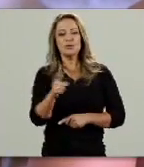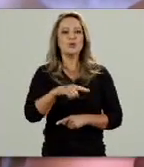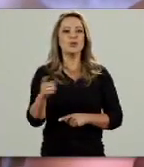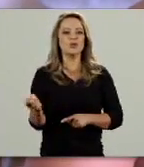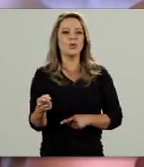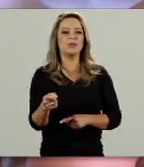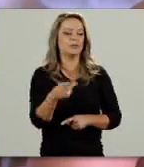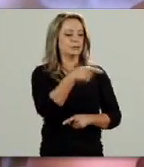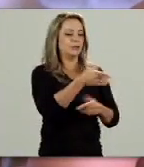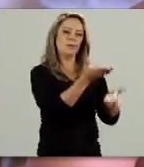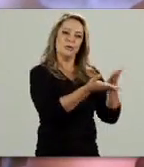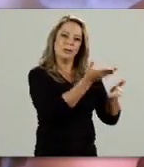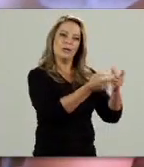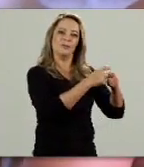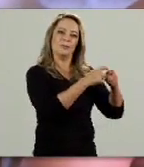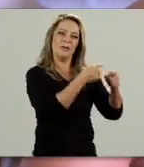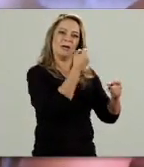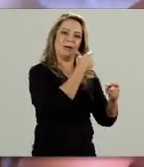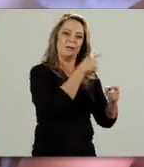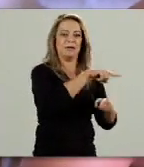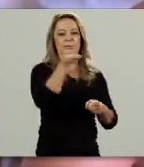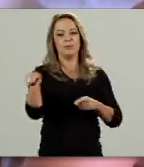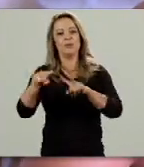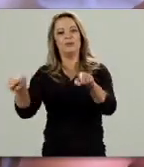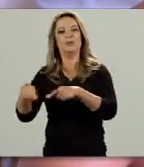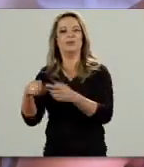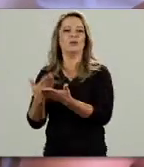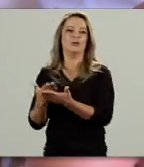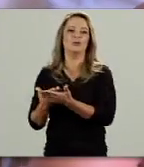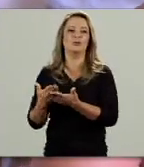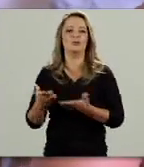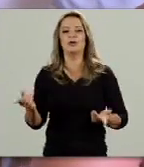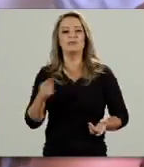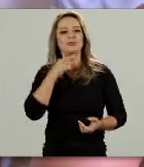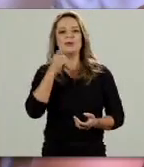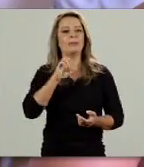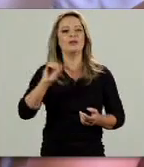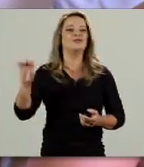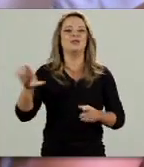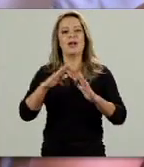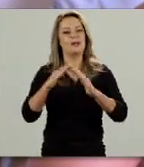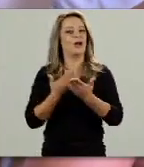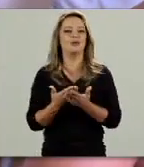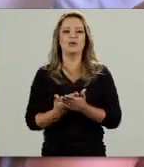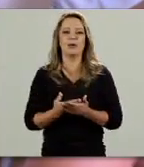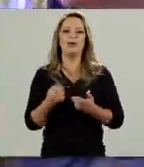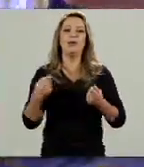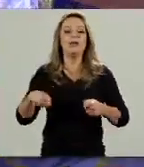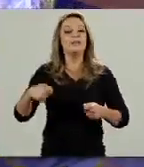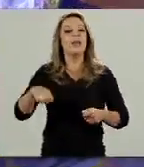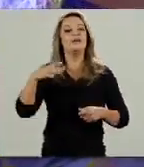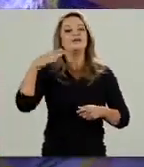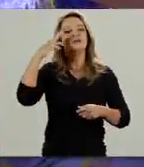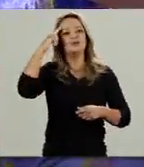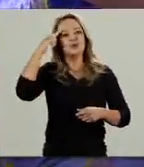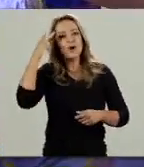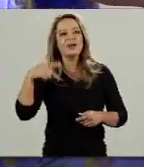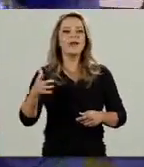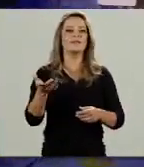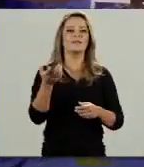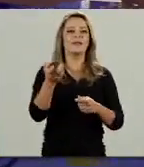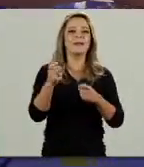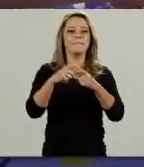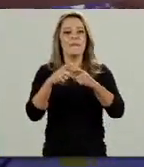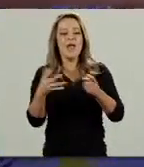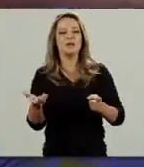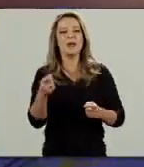que fazer as duas coisas, né? Ela tem que ter o cuidado dela da parte médica e tem que estudar, né? Não dá pra tirar da escola. É, ela tem sonhos, né?